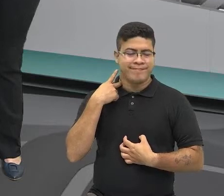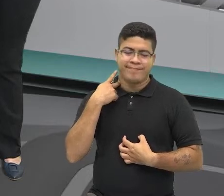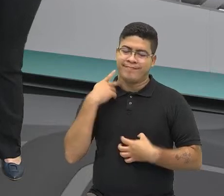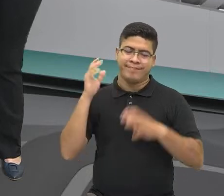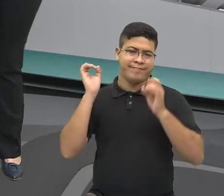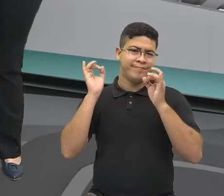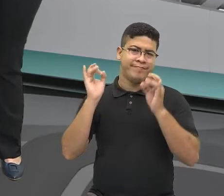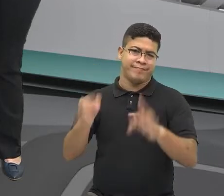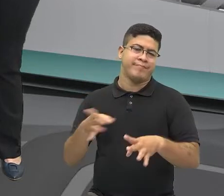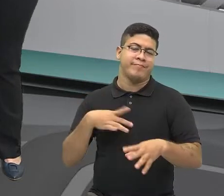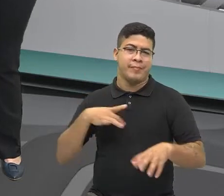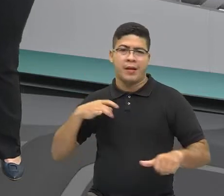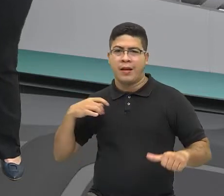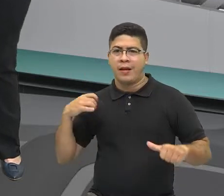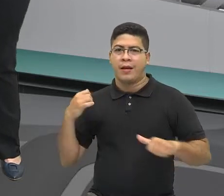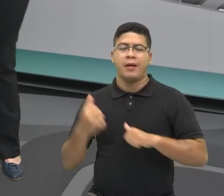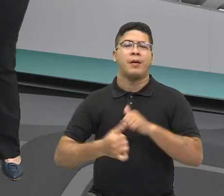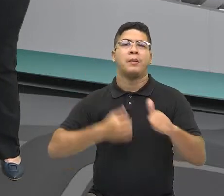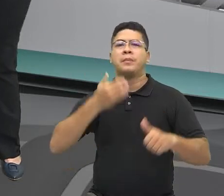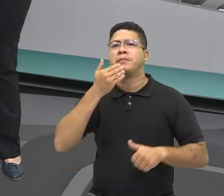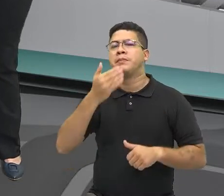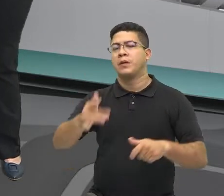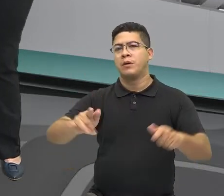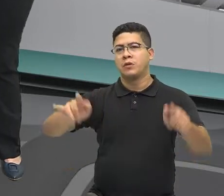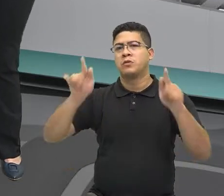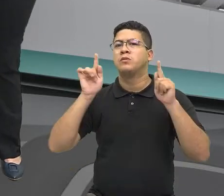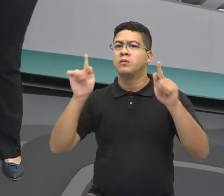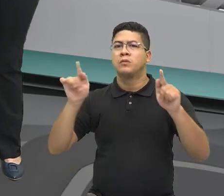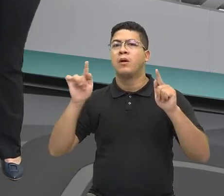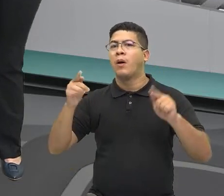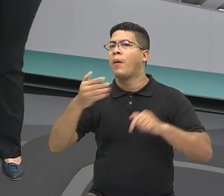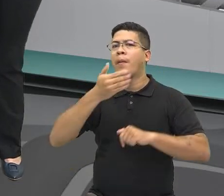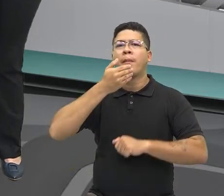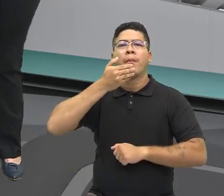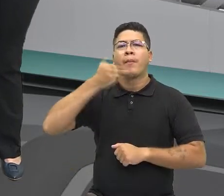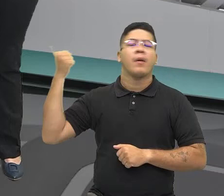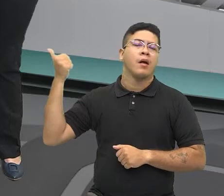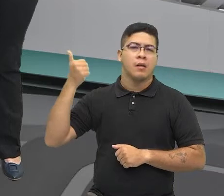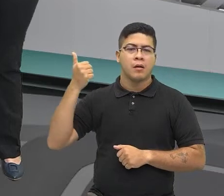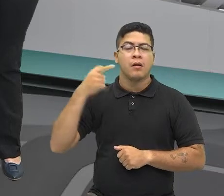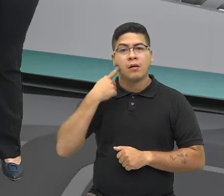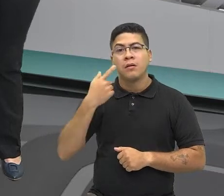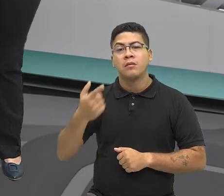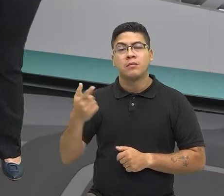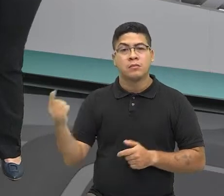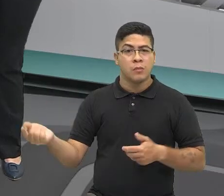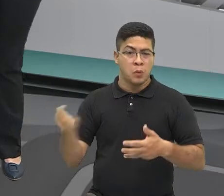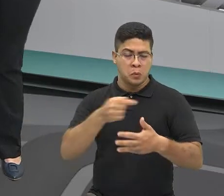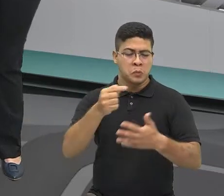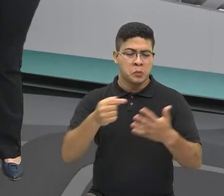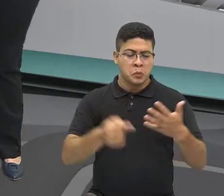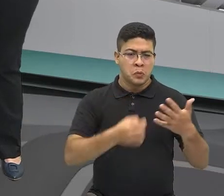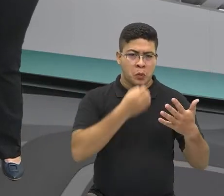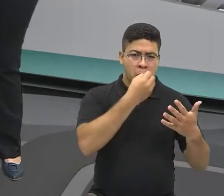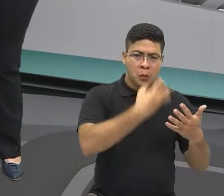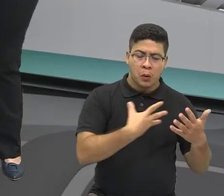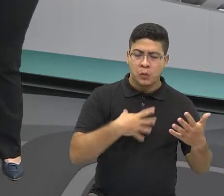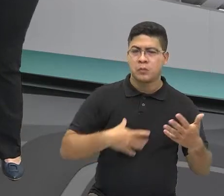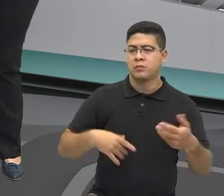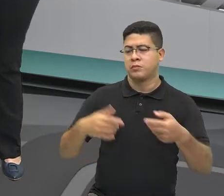eles queriam reivindicar coisas melhores, né? Colocava os pontos negativos,